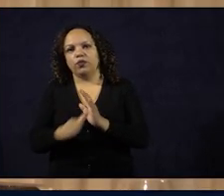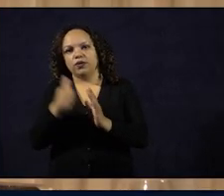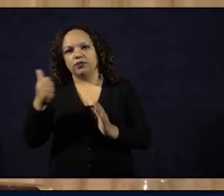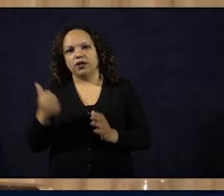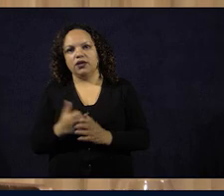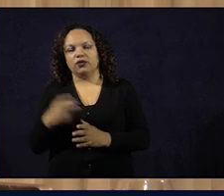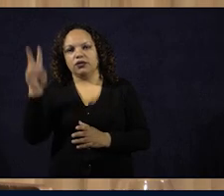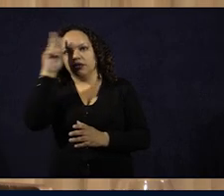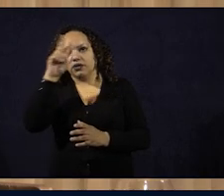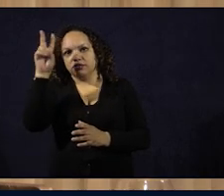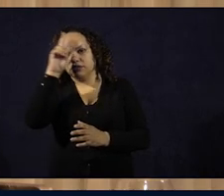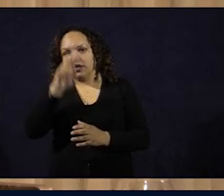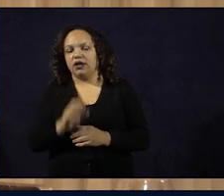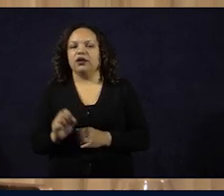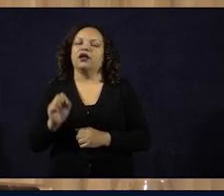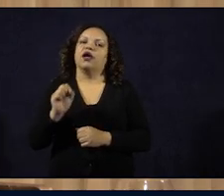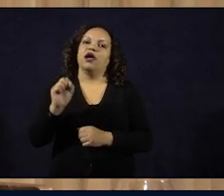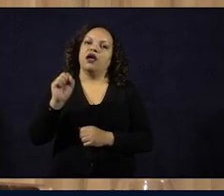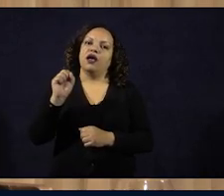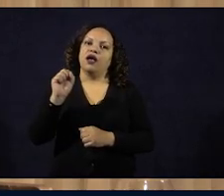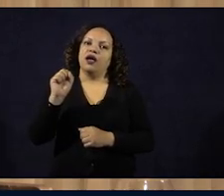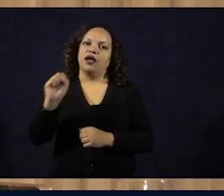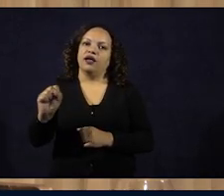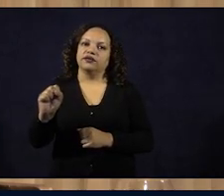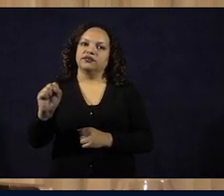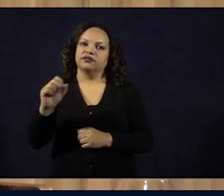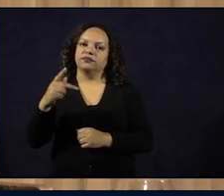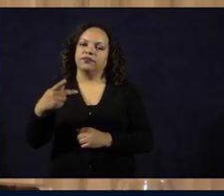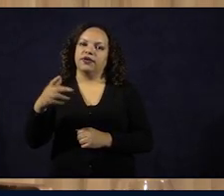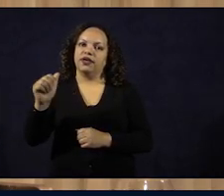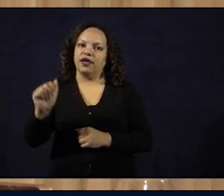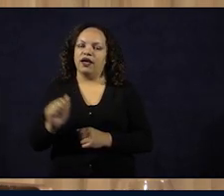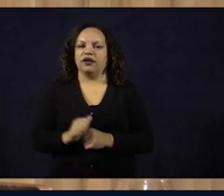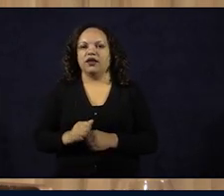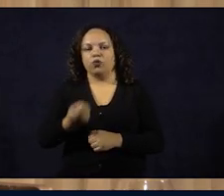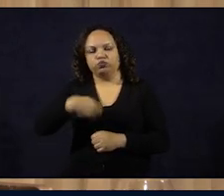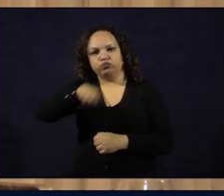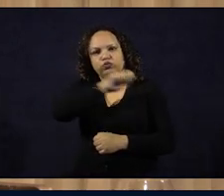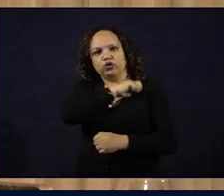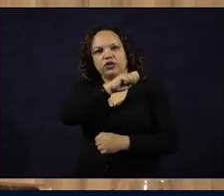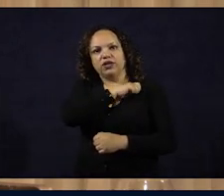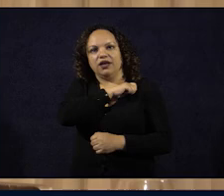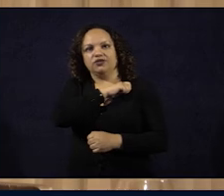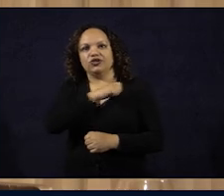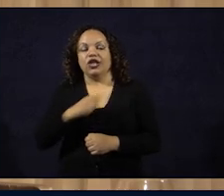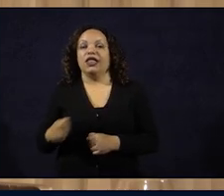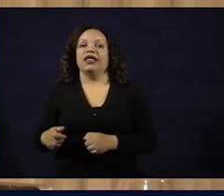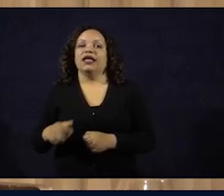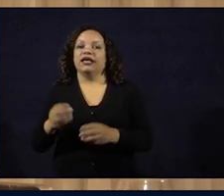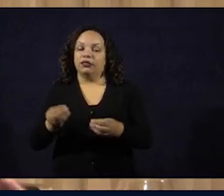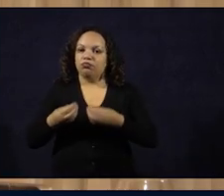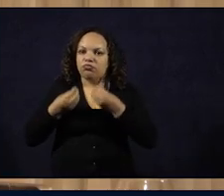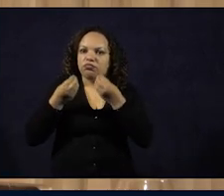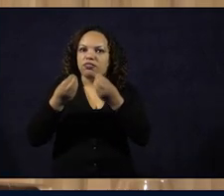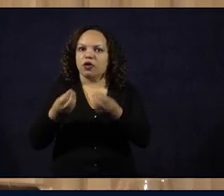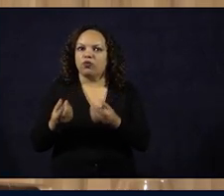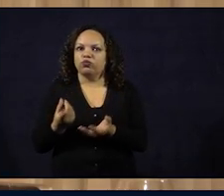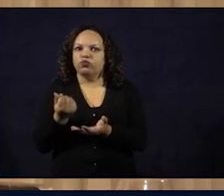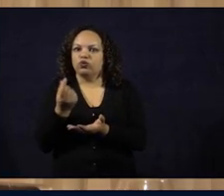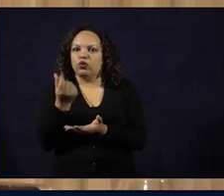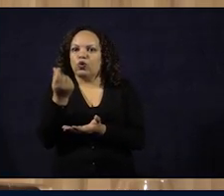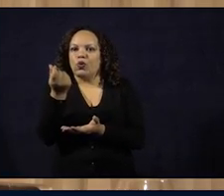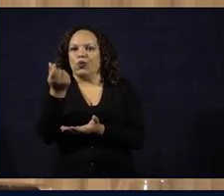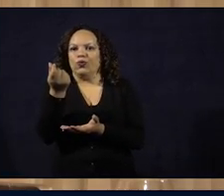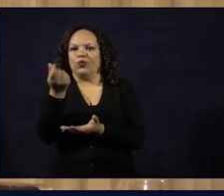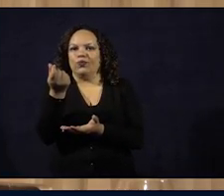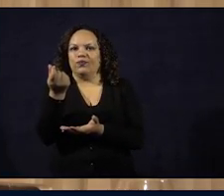da história que a SPA, que é a Autoridade Portuária do Porto de Santos, deu lucro na história. Depois de uma